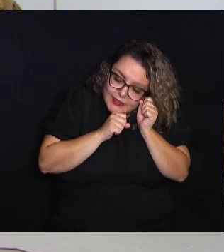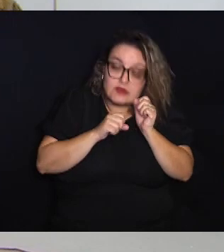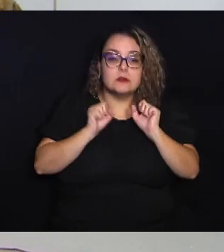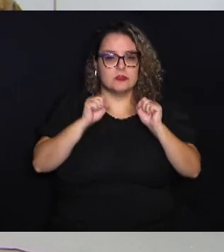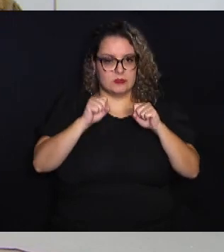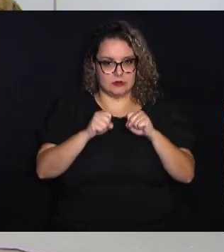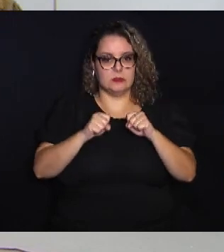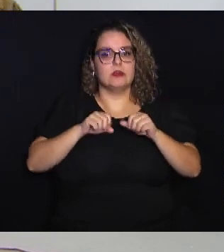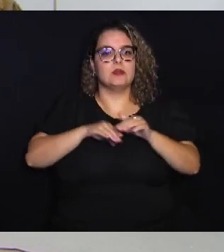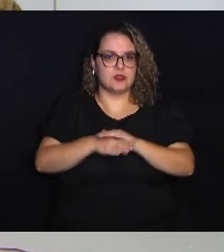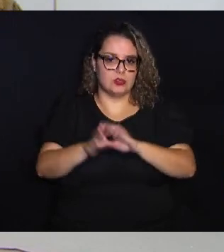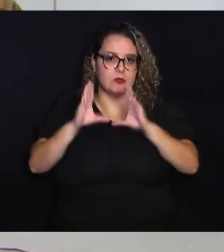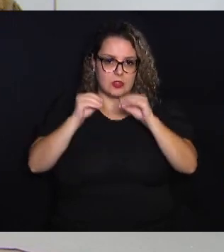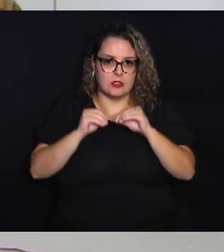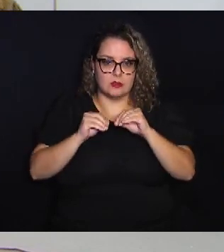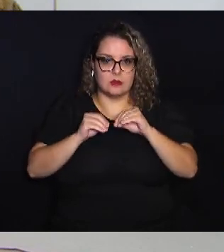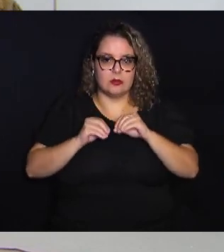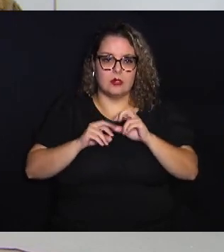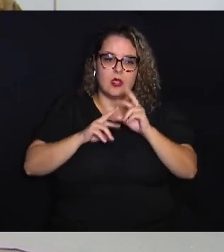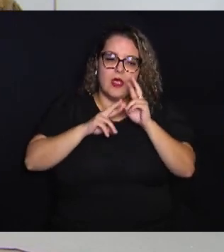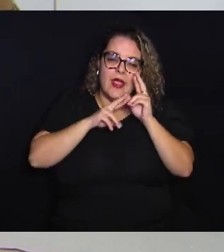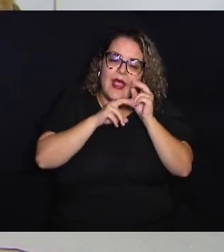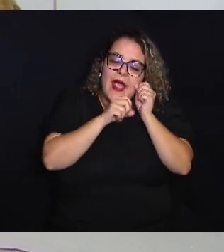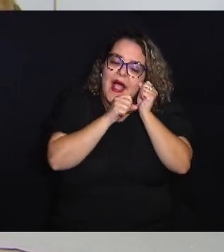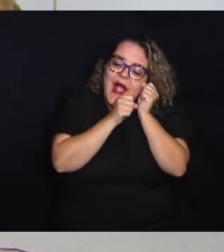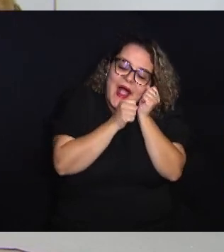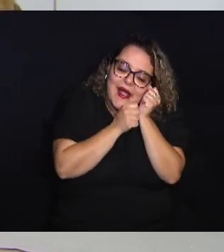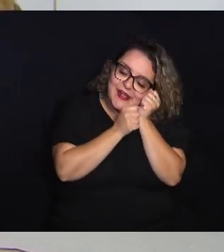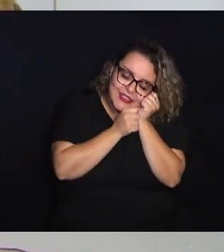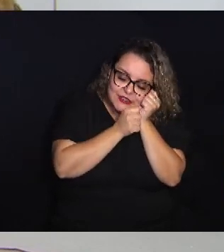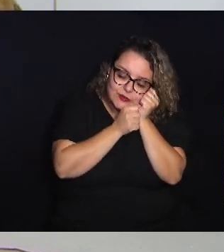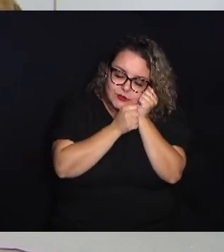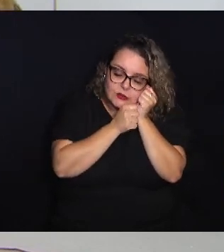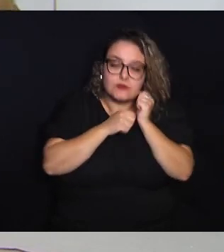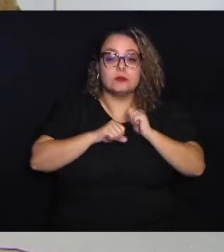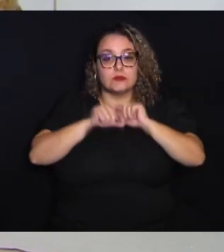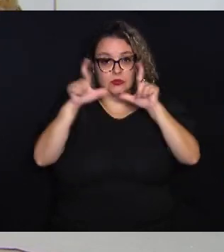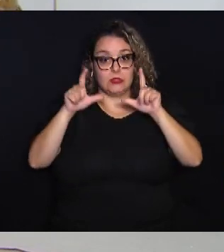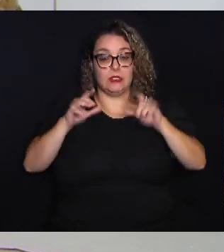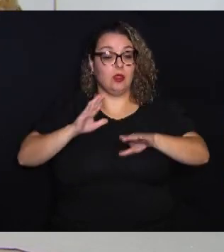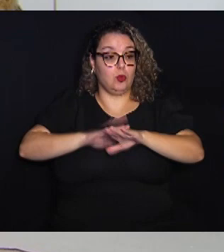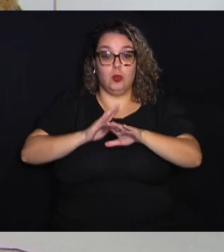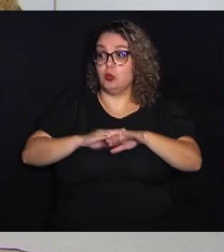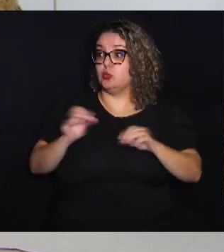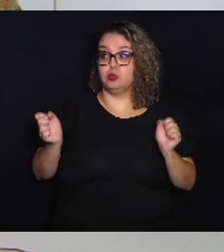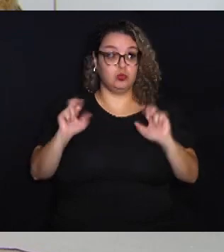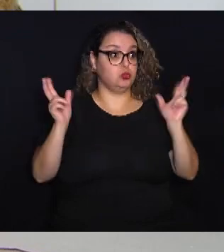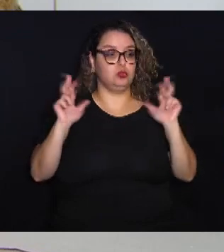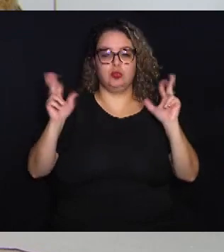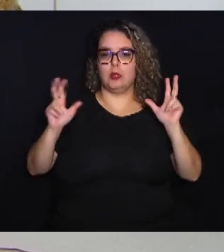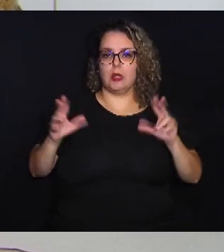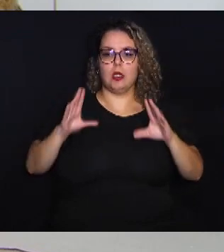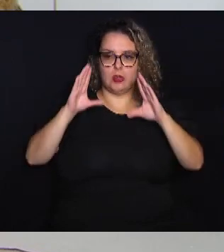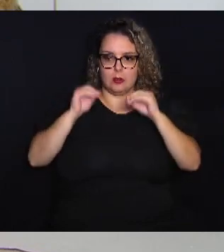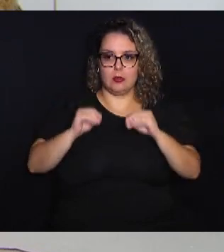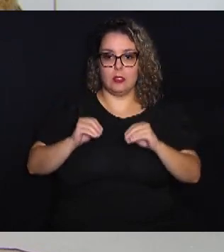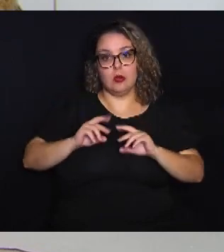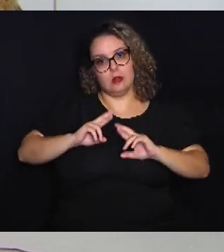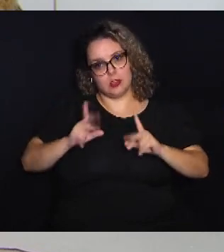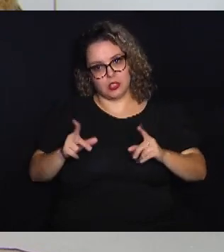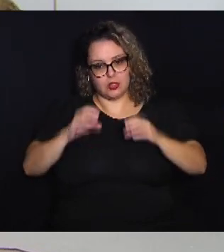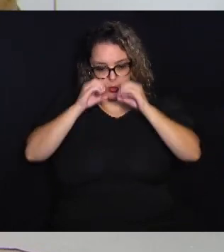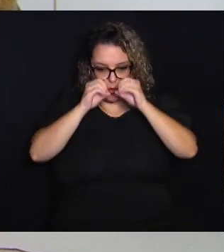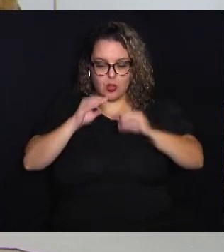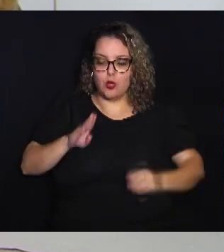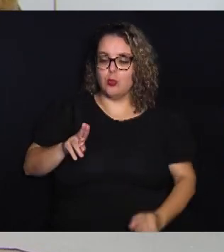Sim. No geral, as corujas são de hábitos noturnos. Então, elas dormem durante o dia e ficam ativas durante a noite. A gente tem uma exceção que é a